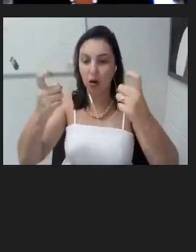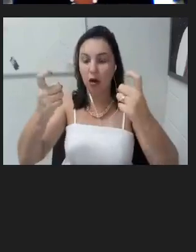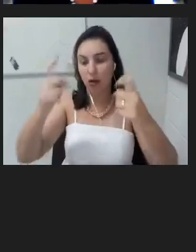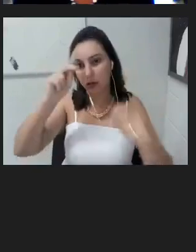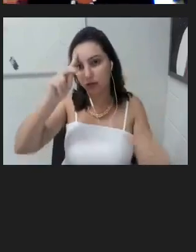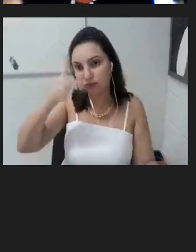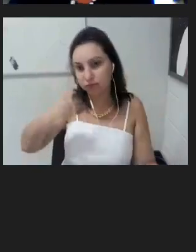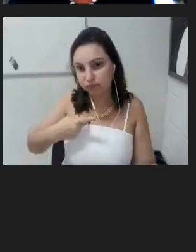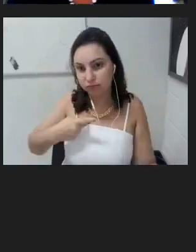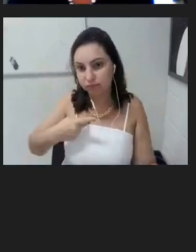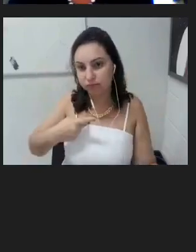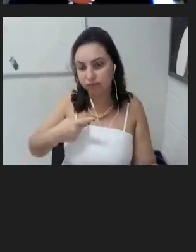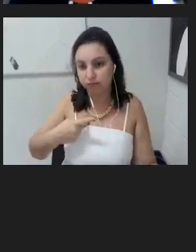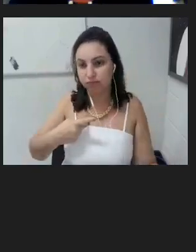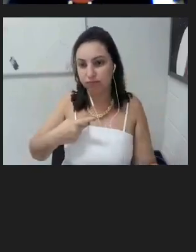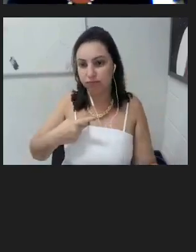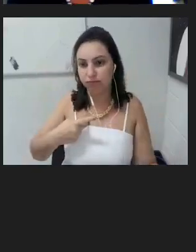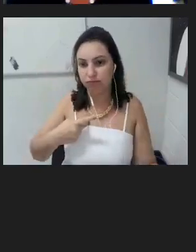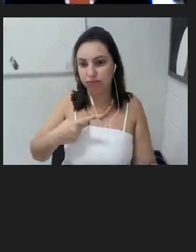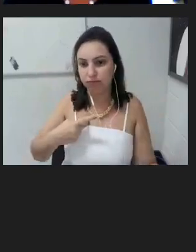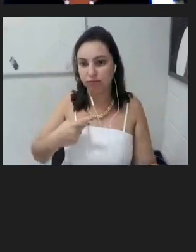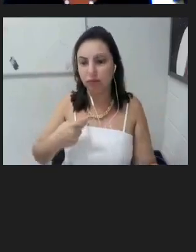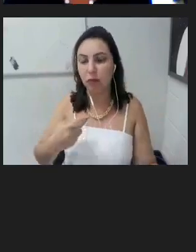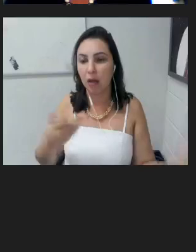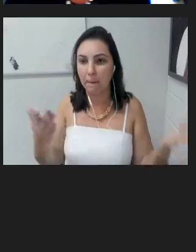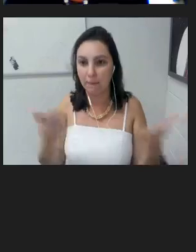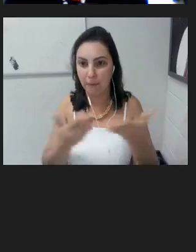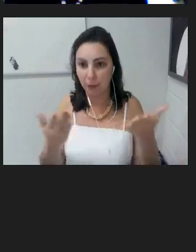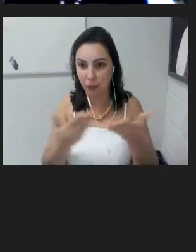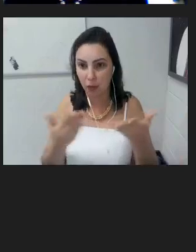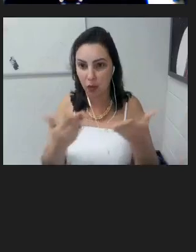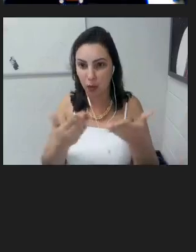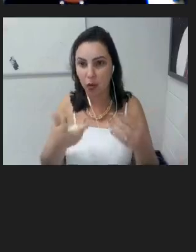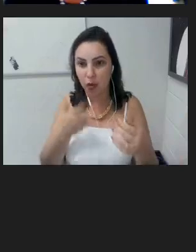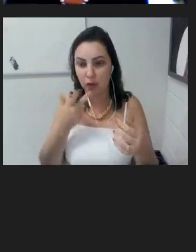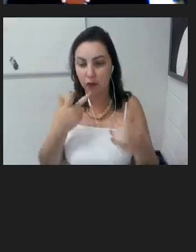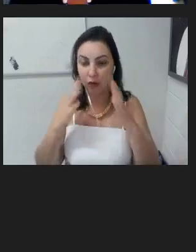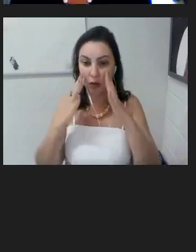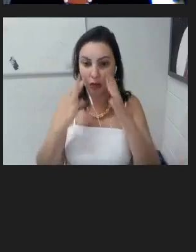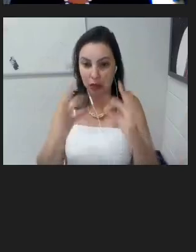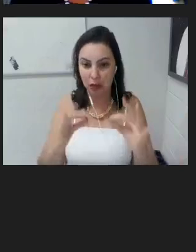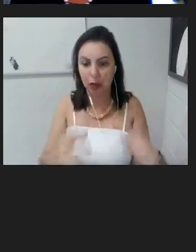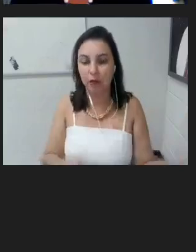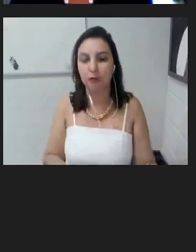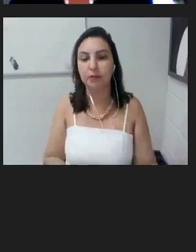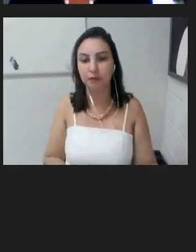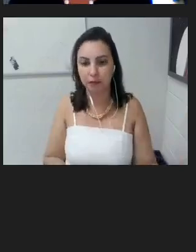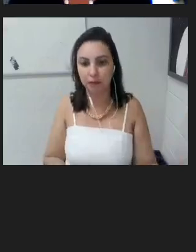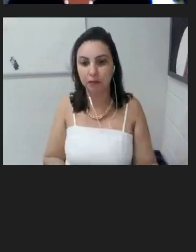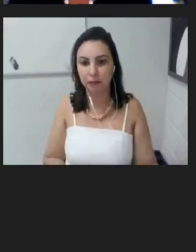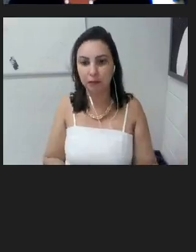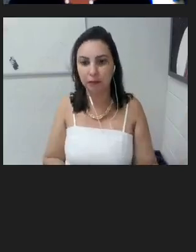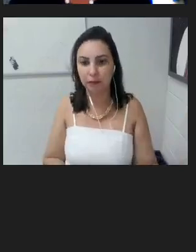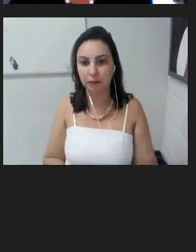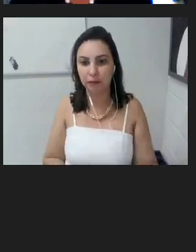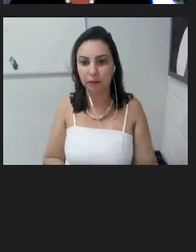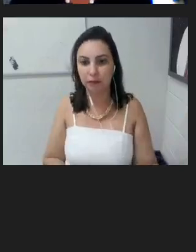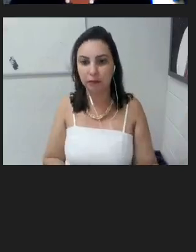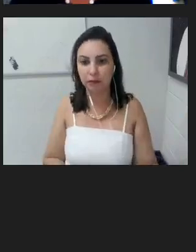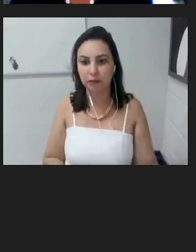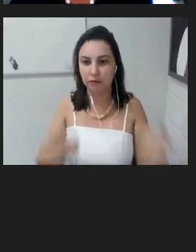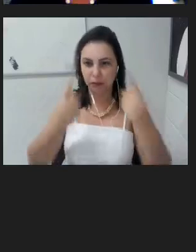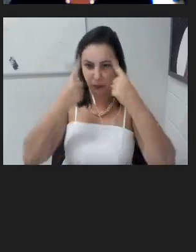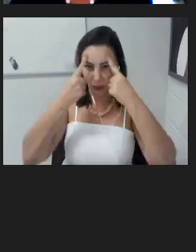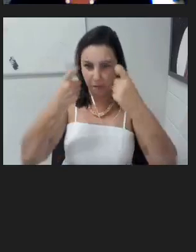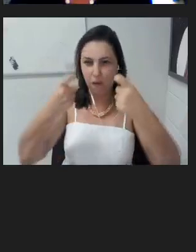autoprovocada, para a gente se debruçar com um pouco mais de atenção. A violência